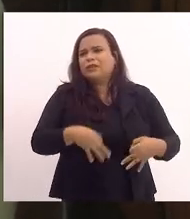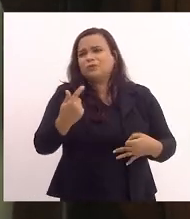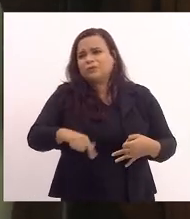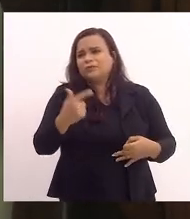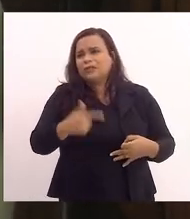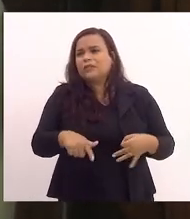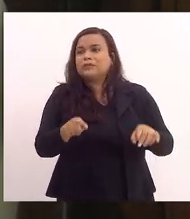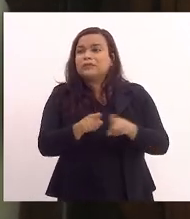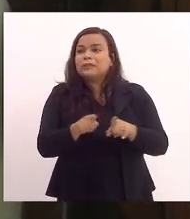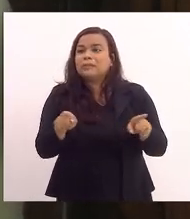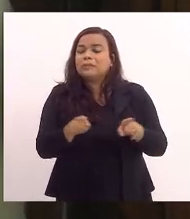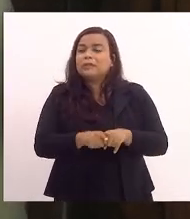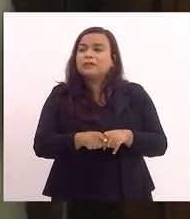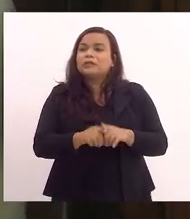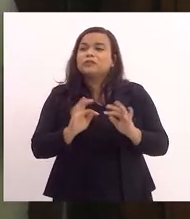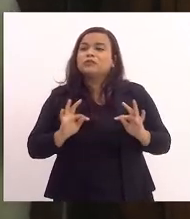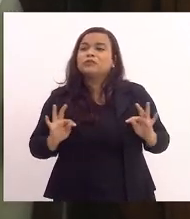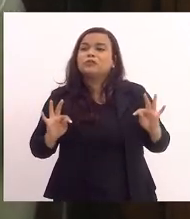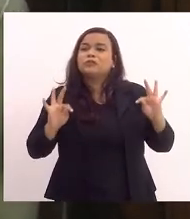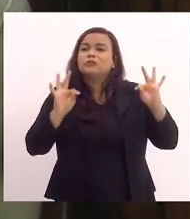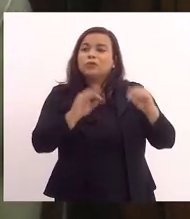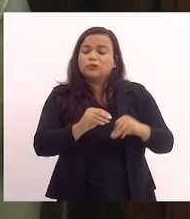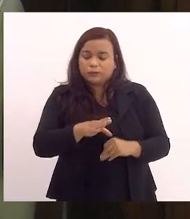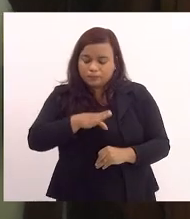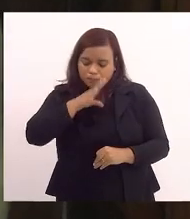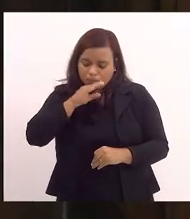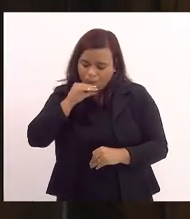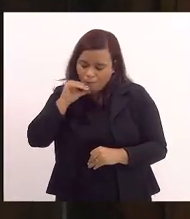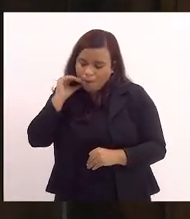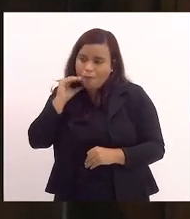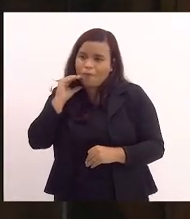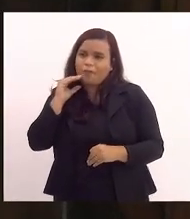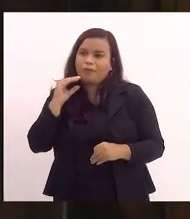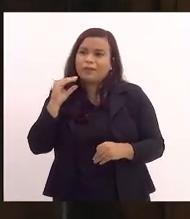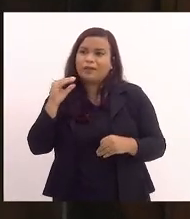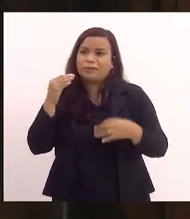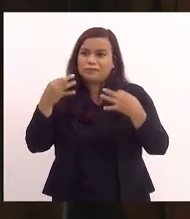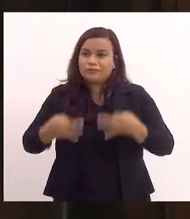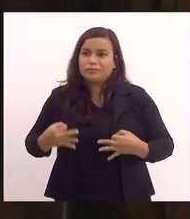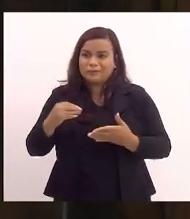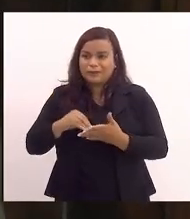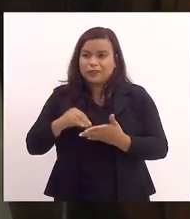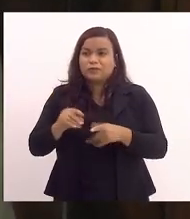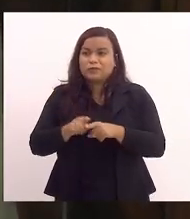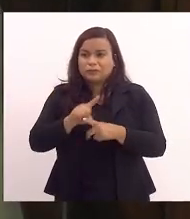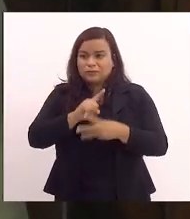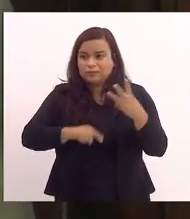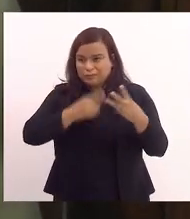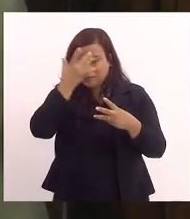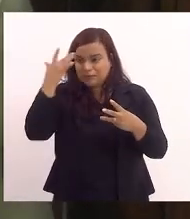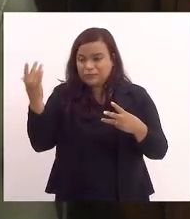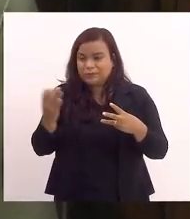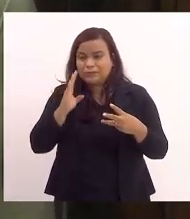a todos que se calam perante a injustiça e também a três pessoas muito importantes para mim.